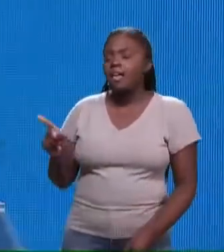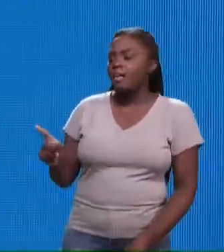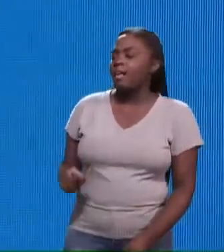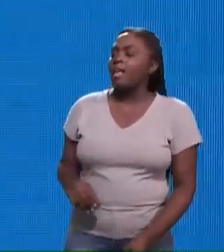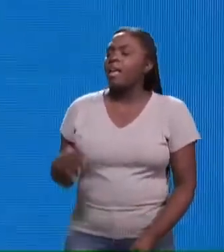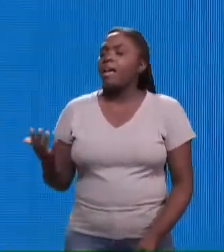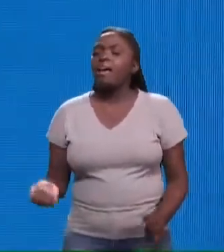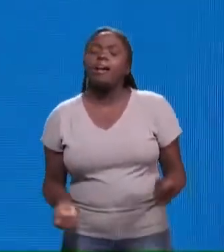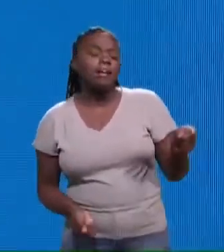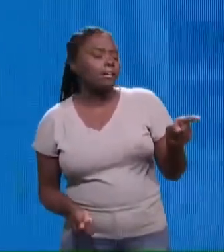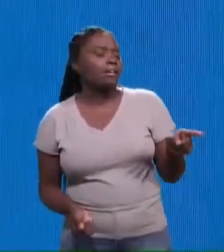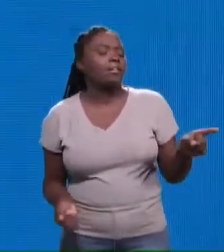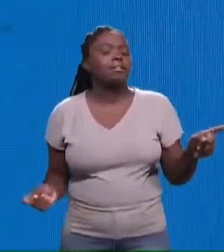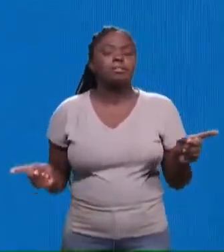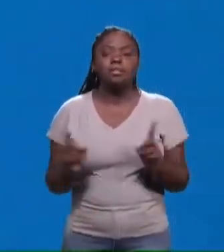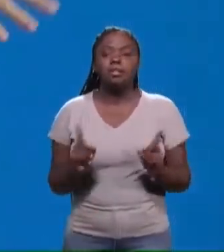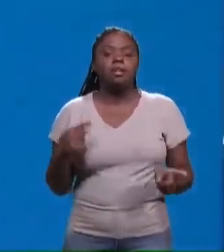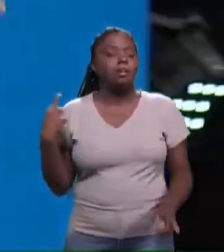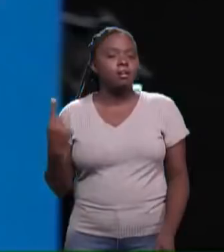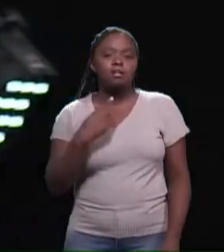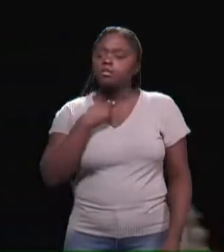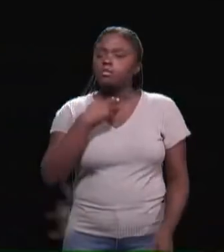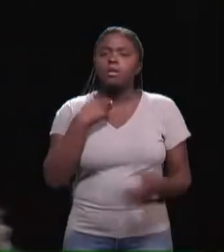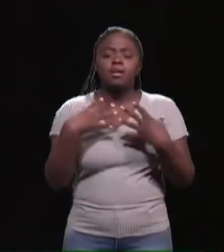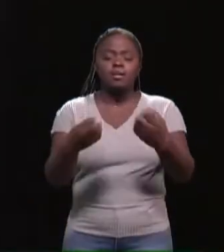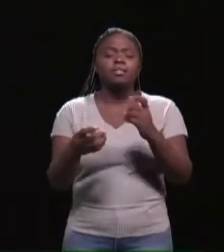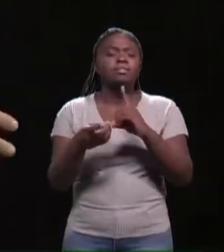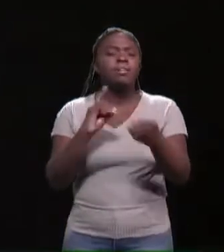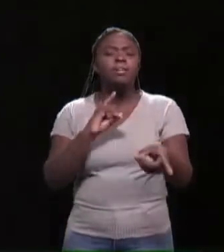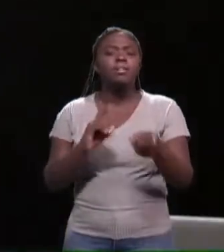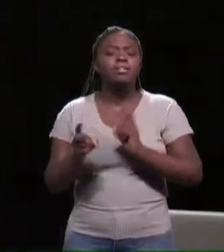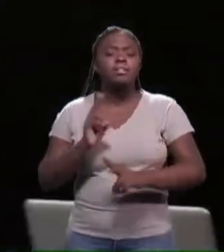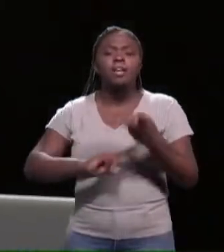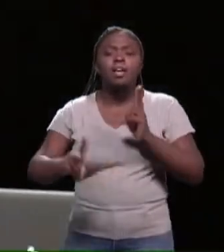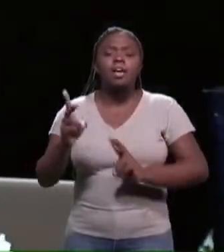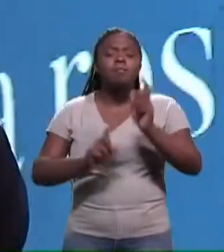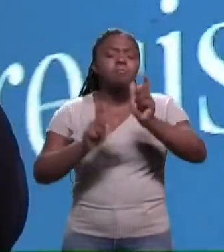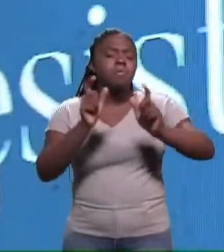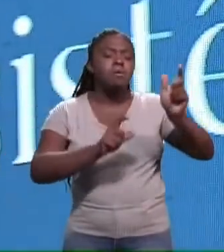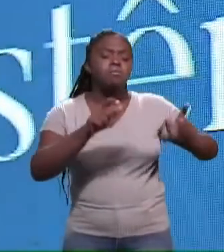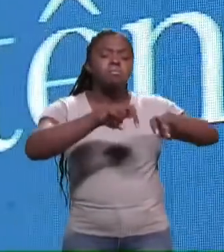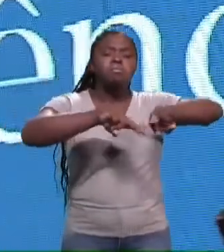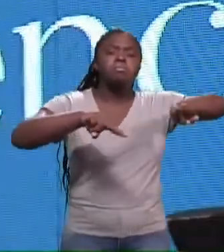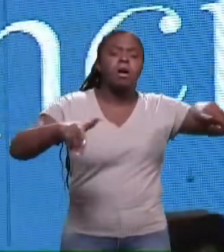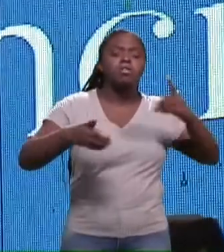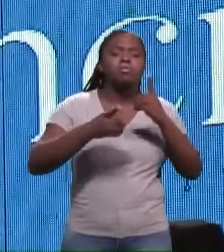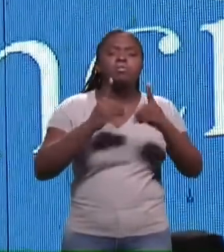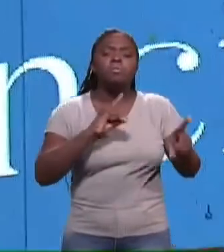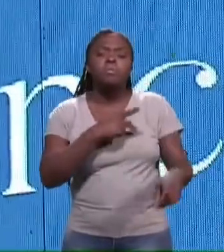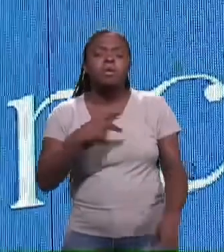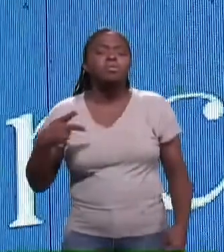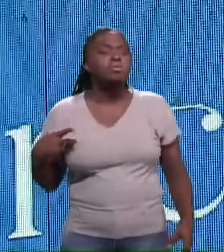ai, é ciclano. Nós não podemos ficar aceitando, gente, o divórcio. Tanto de gente divorciada, um tanto de